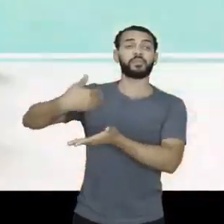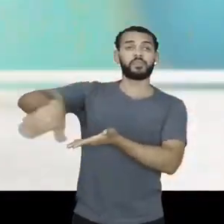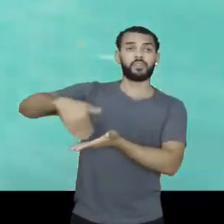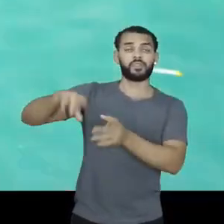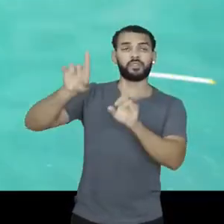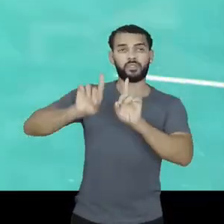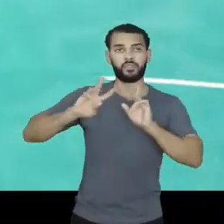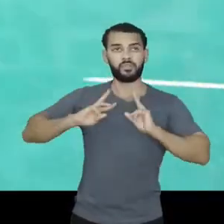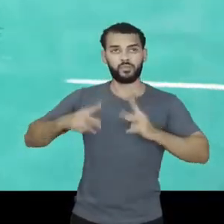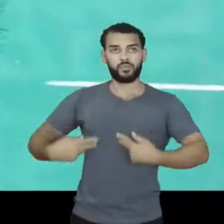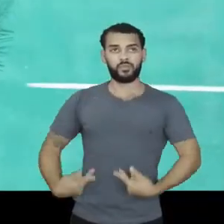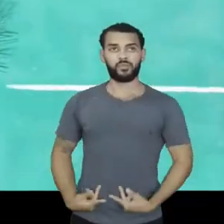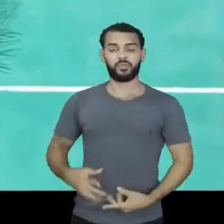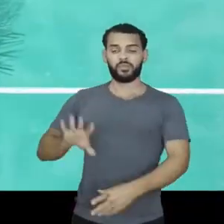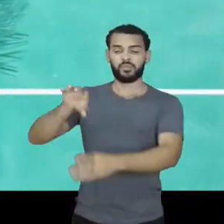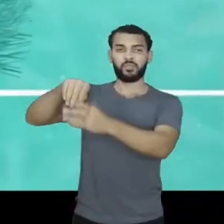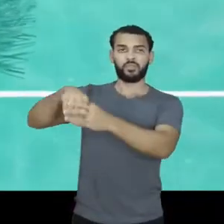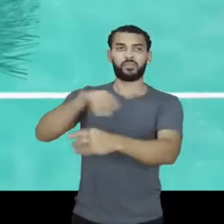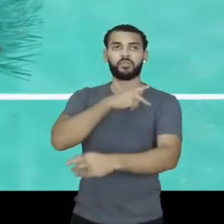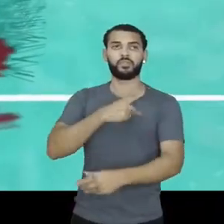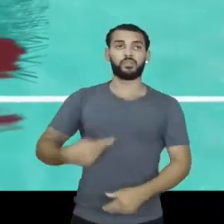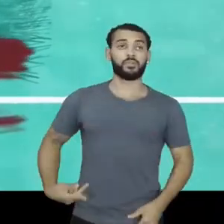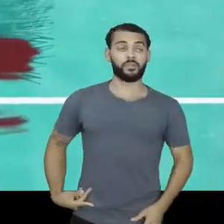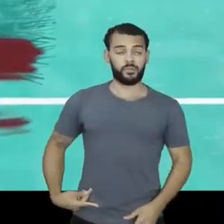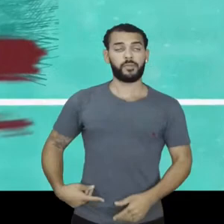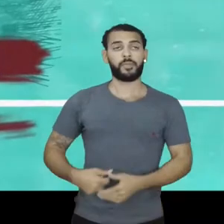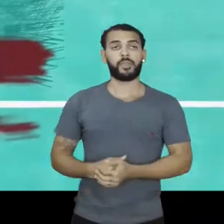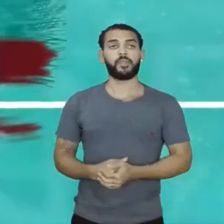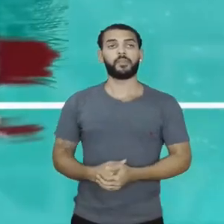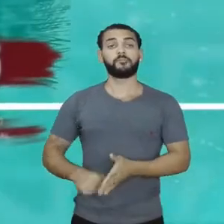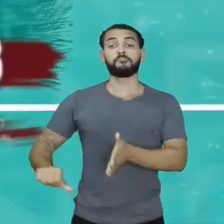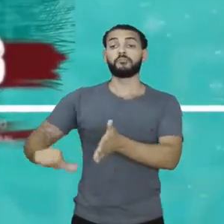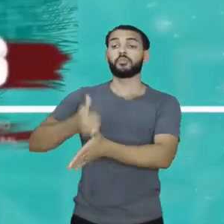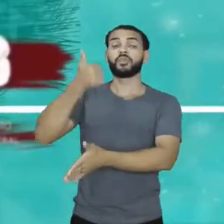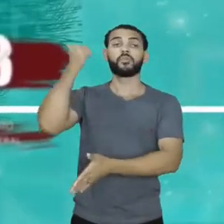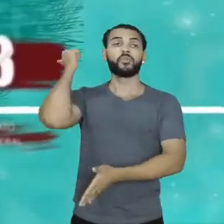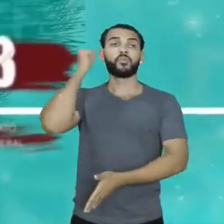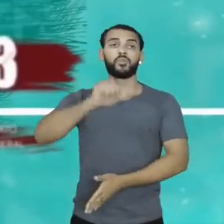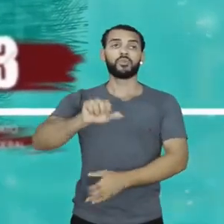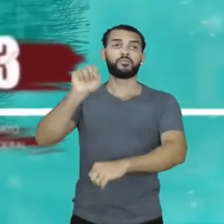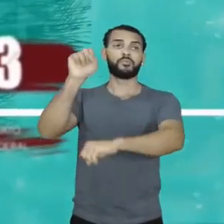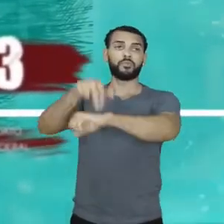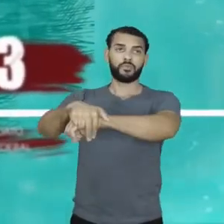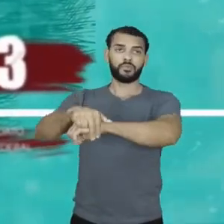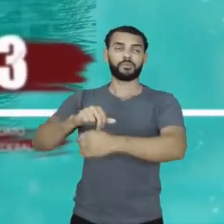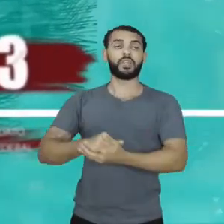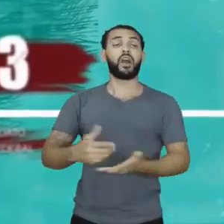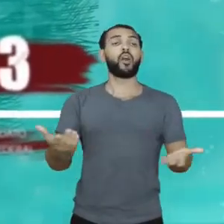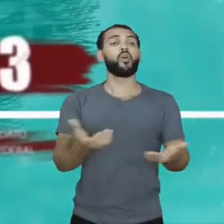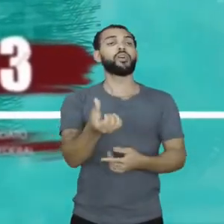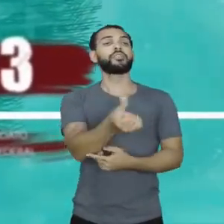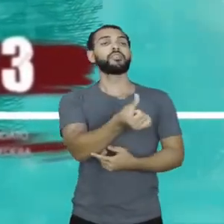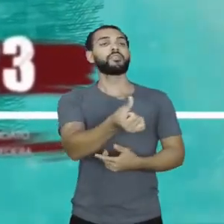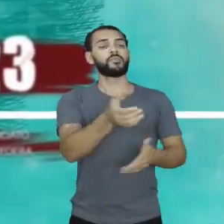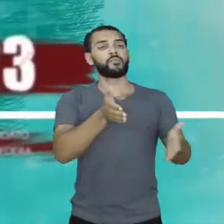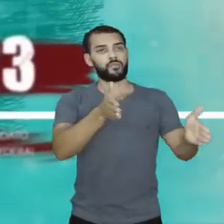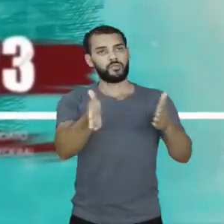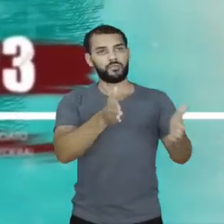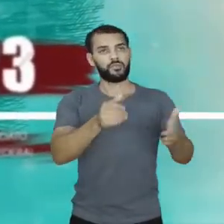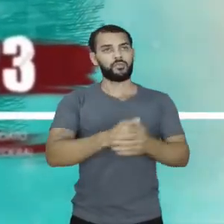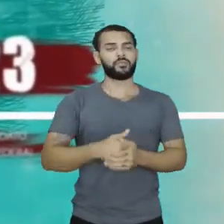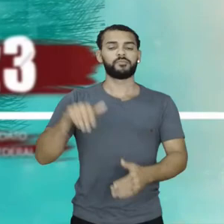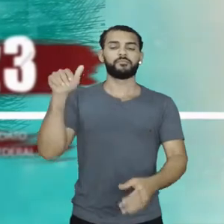da República, sendo a primeira mulher a ocupar a pasta. Atualmente, está em seu 6º mandato e foi eleita